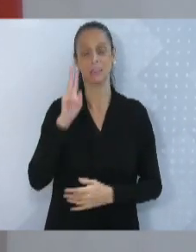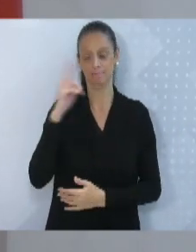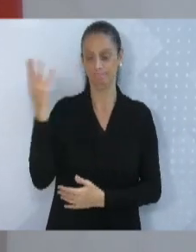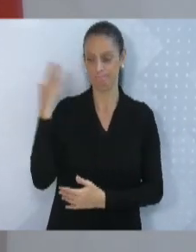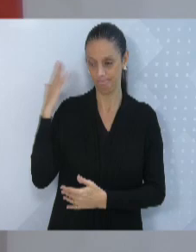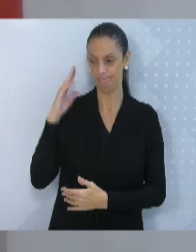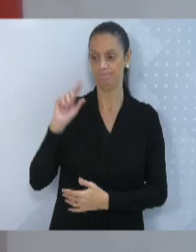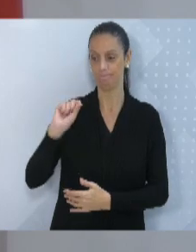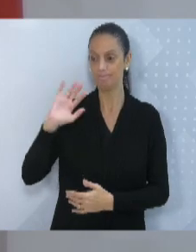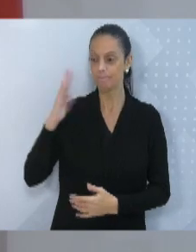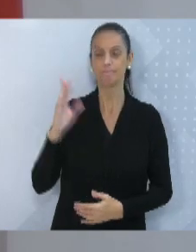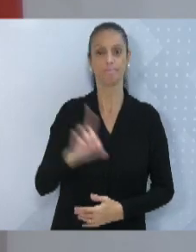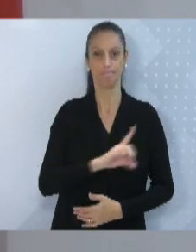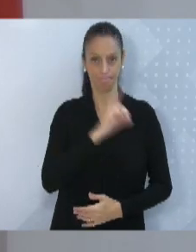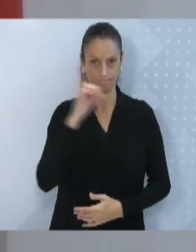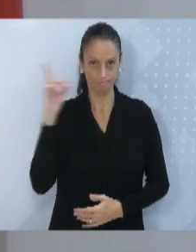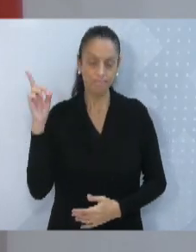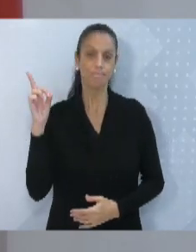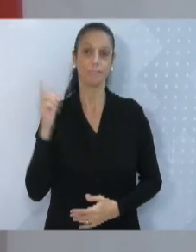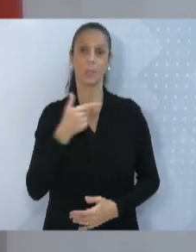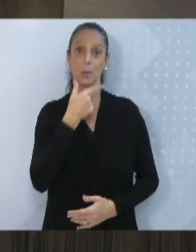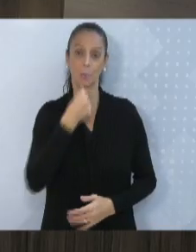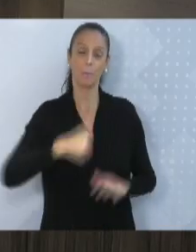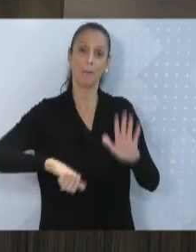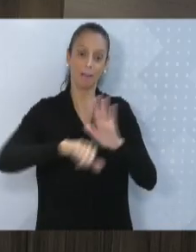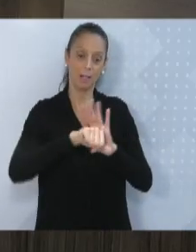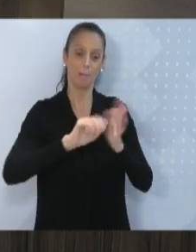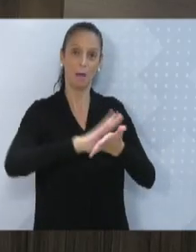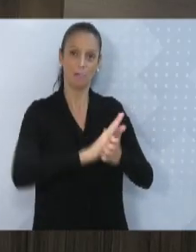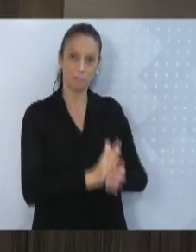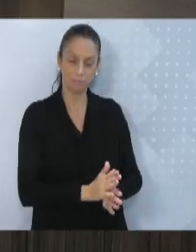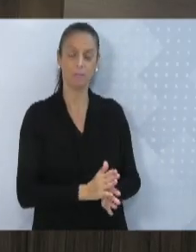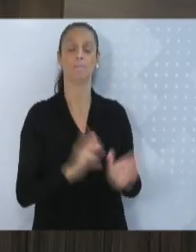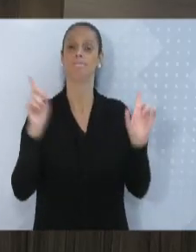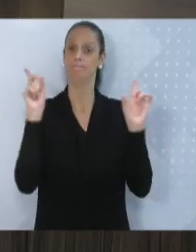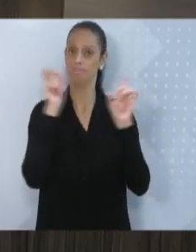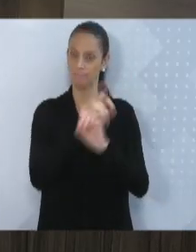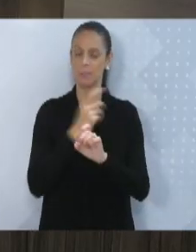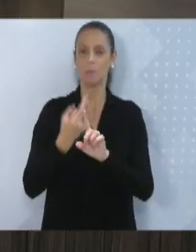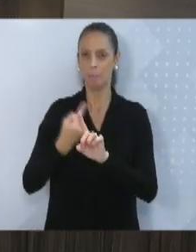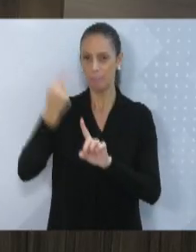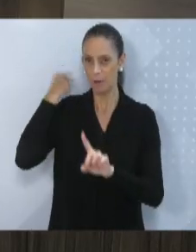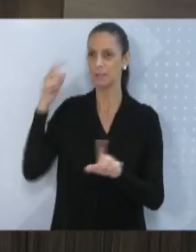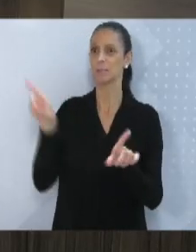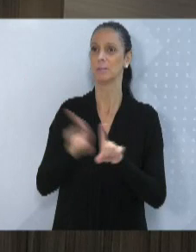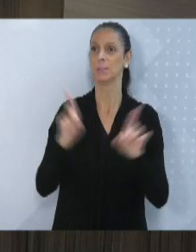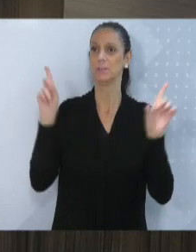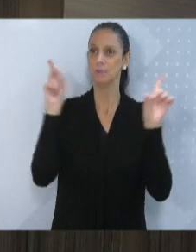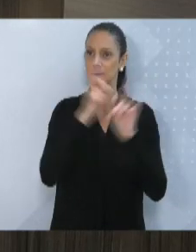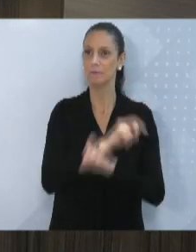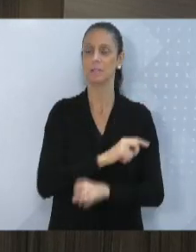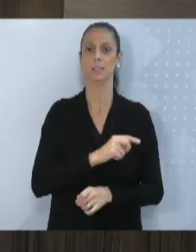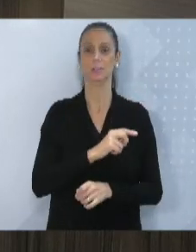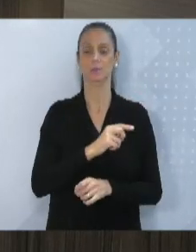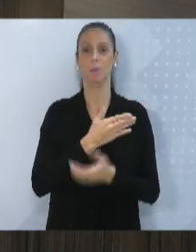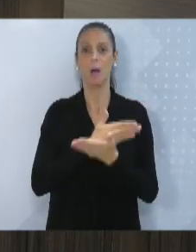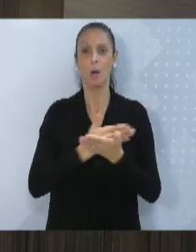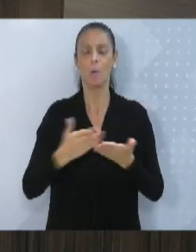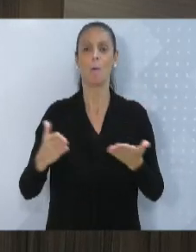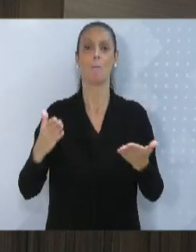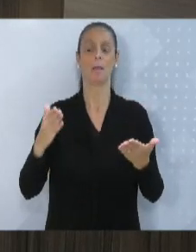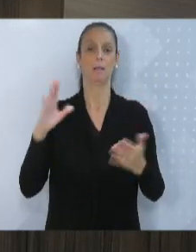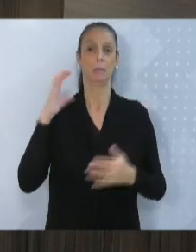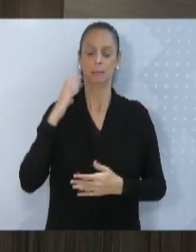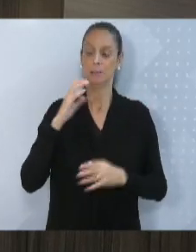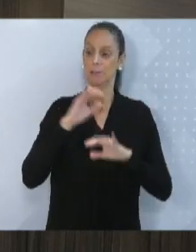mencionou assim como outras que já se passaram foi muito difícil assim muito difícil Às vezes a gente entrar no ar e meu Deus